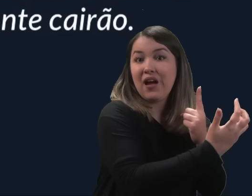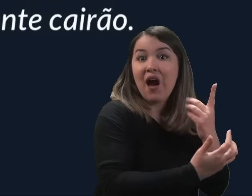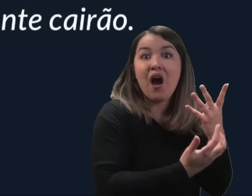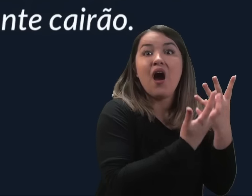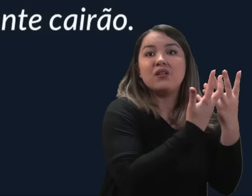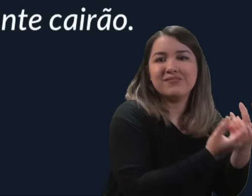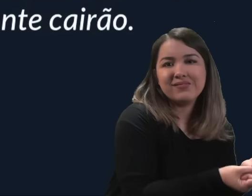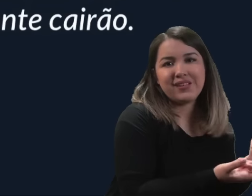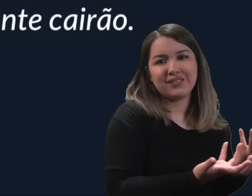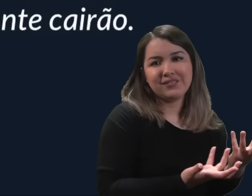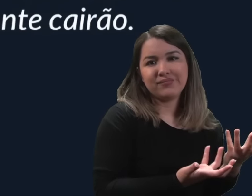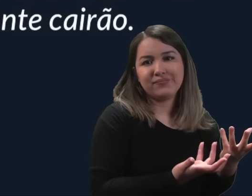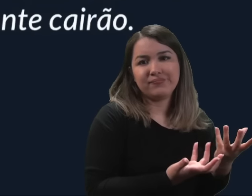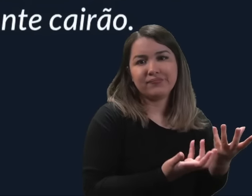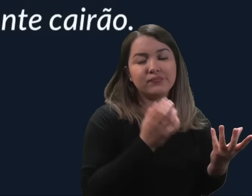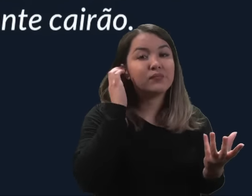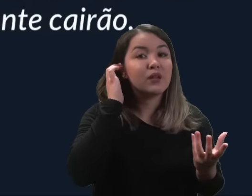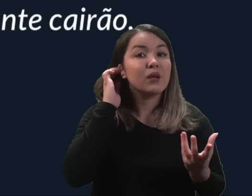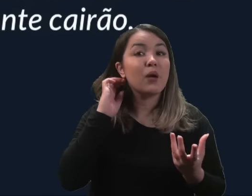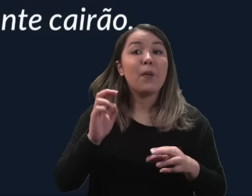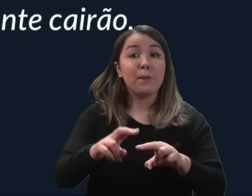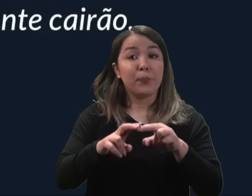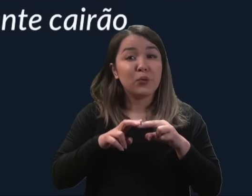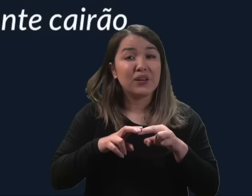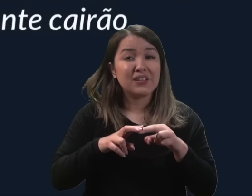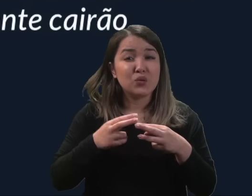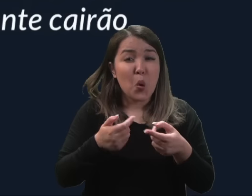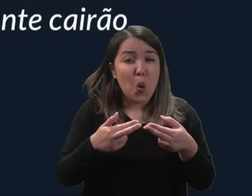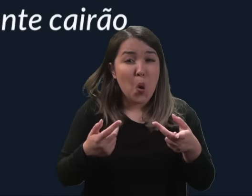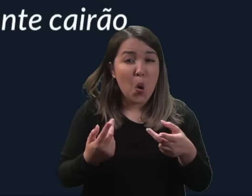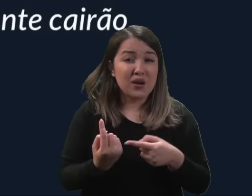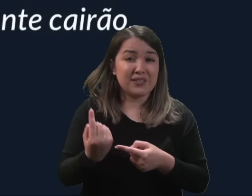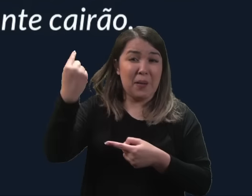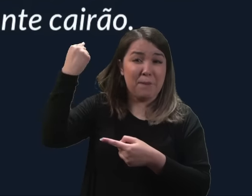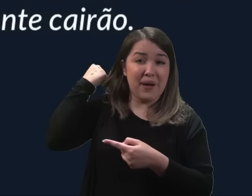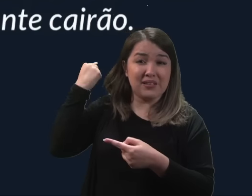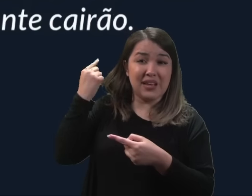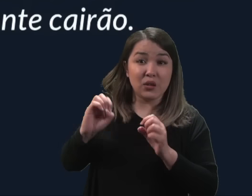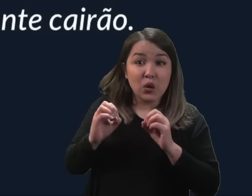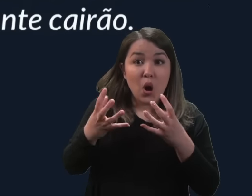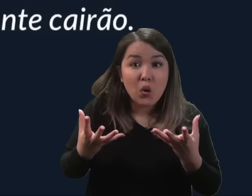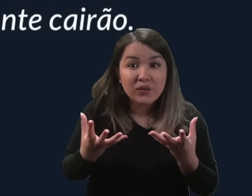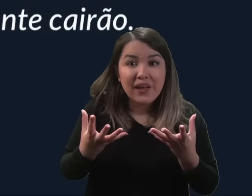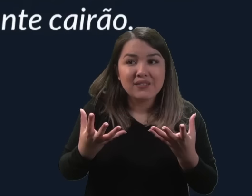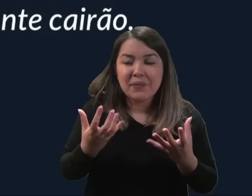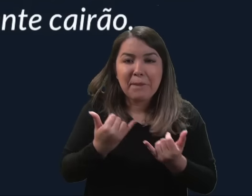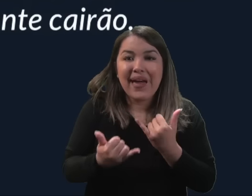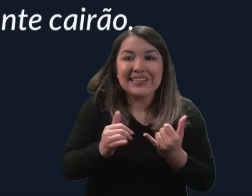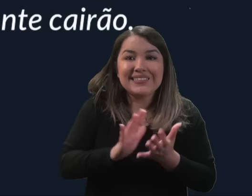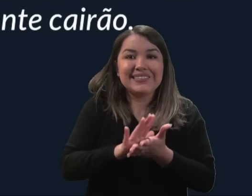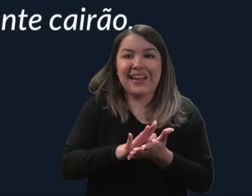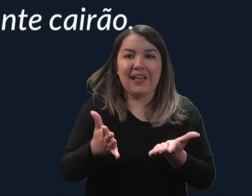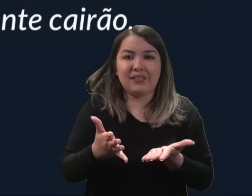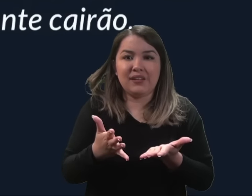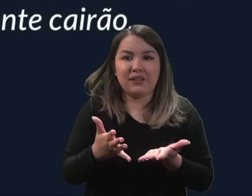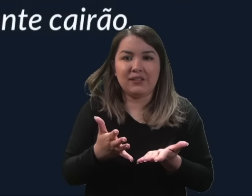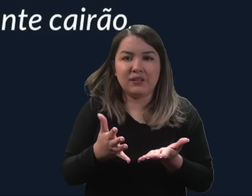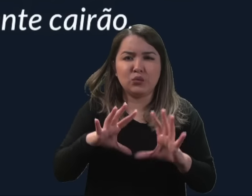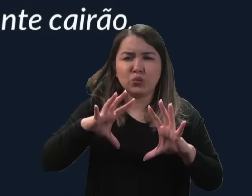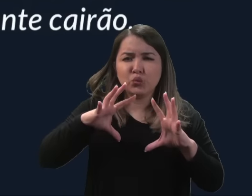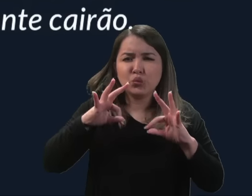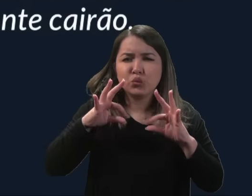que todos os ramos e apostasias do passado tem se tornado em nada e todos os movimentos